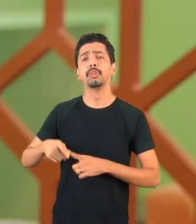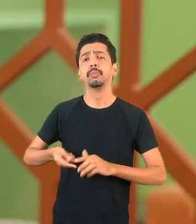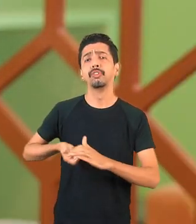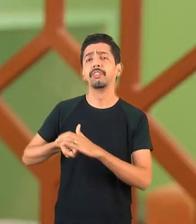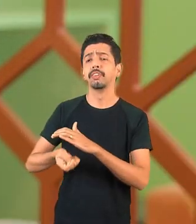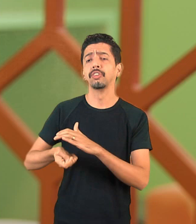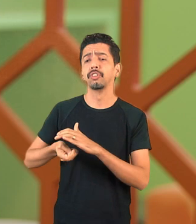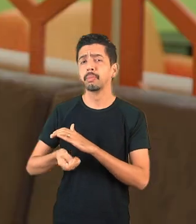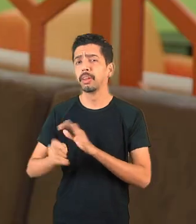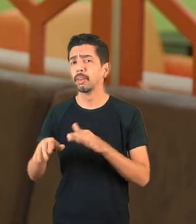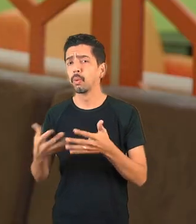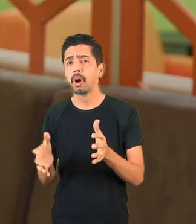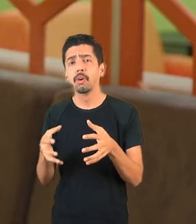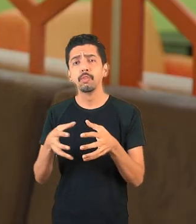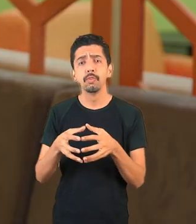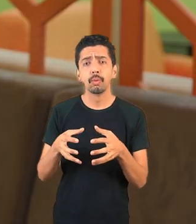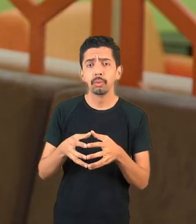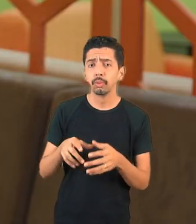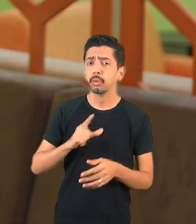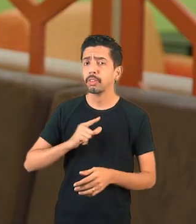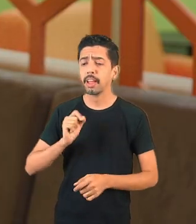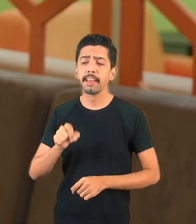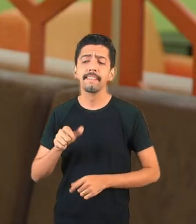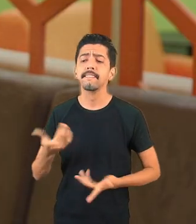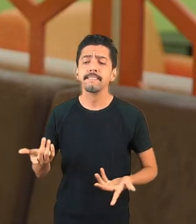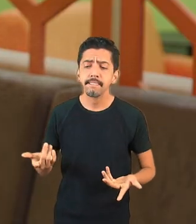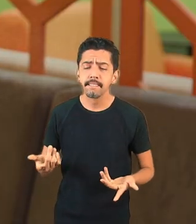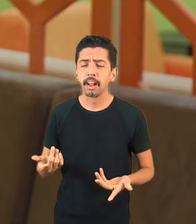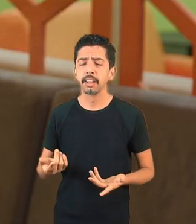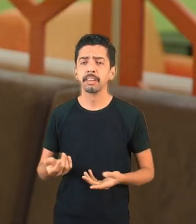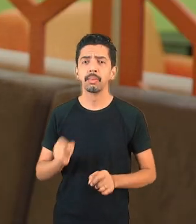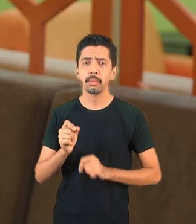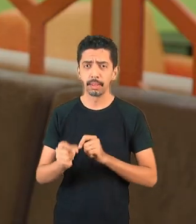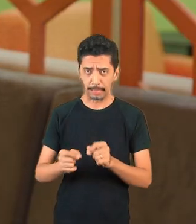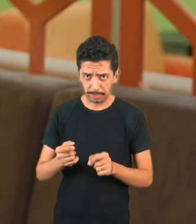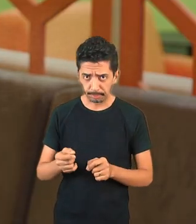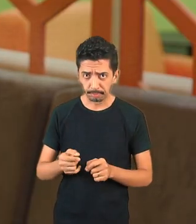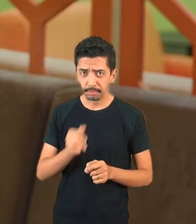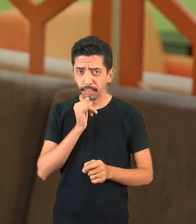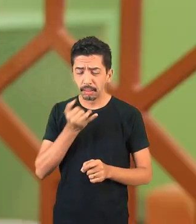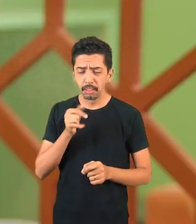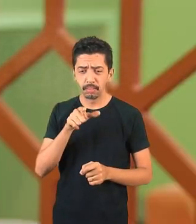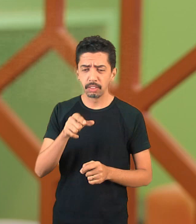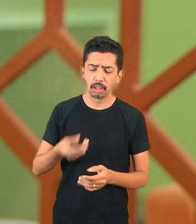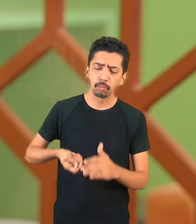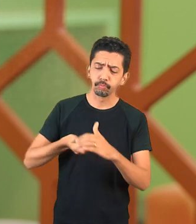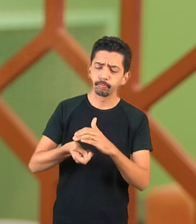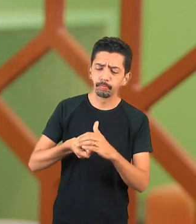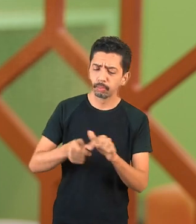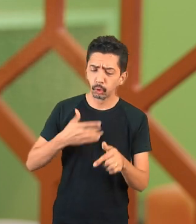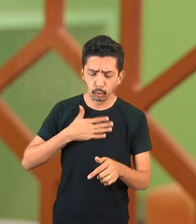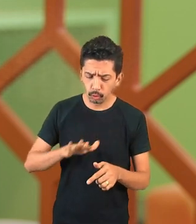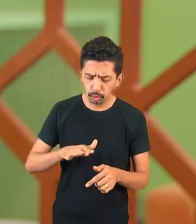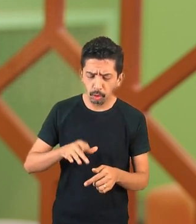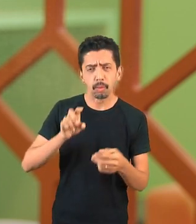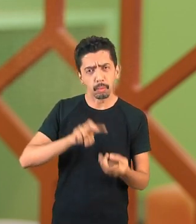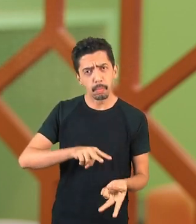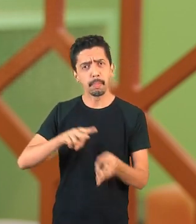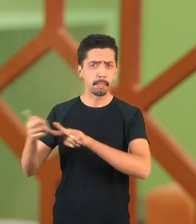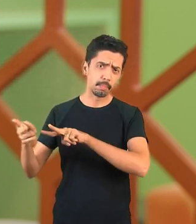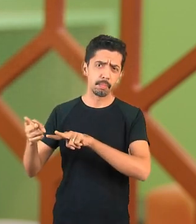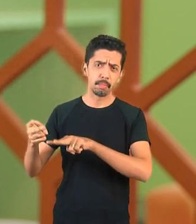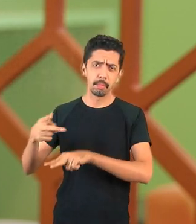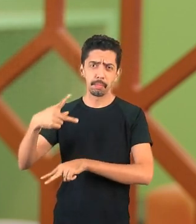aquela previdência, quais fundos de investimento ela está realmente colocando o seu dinheiro. Não está legal naquela previdência, faz